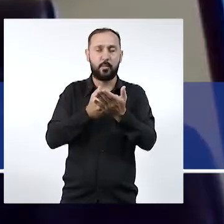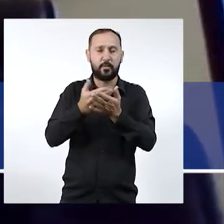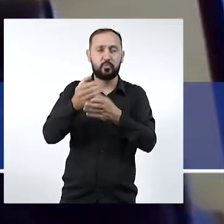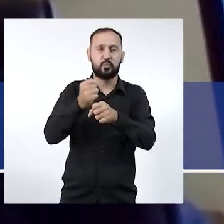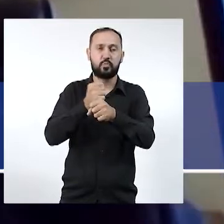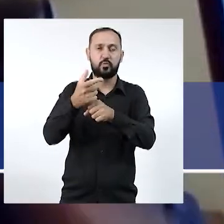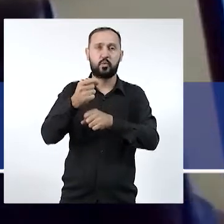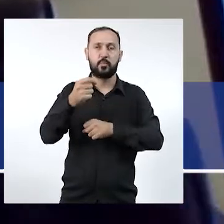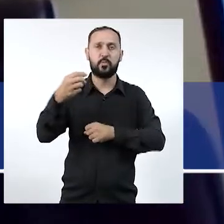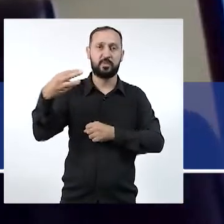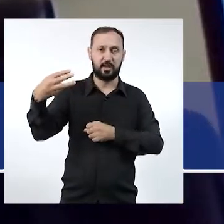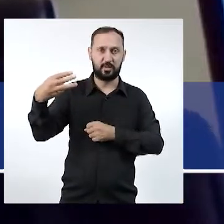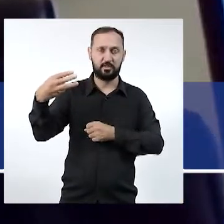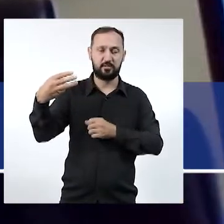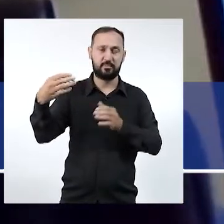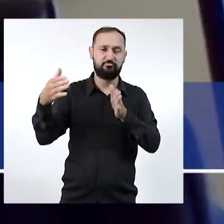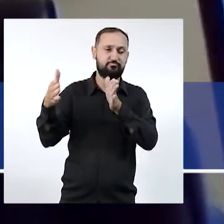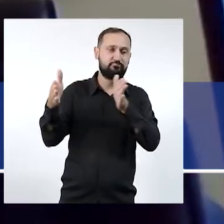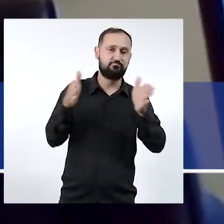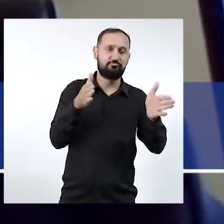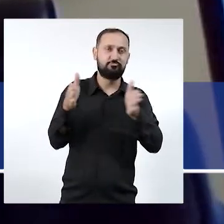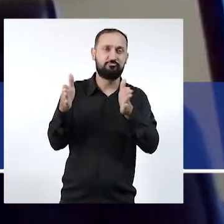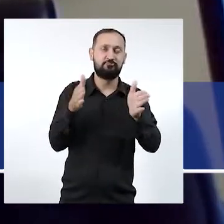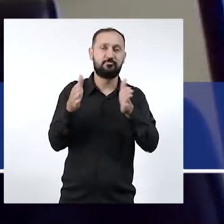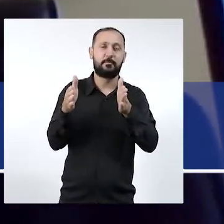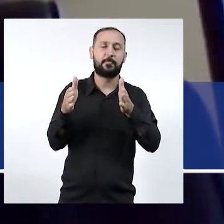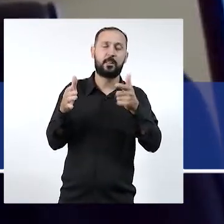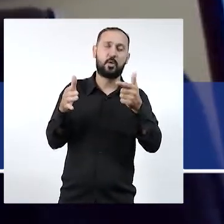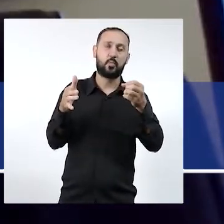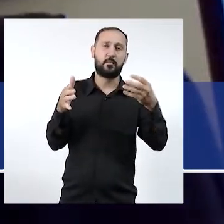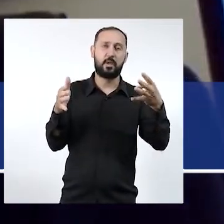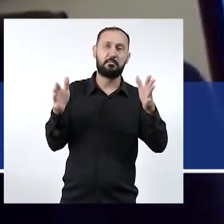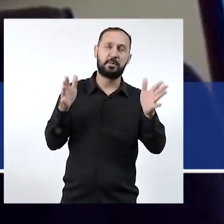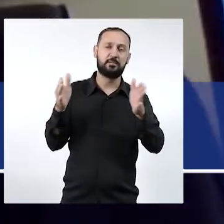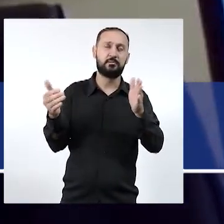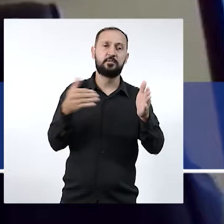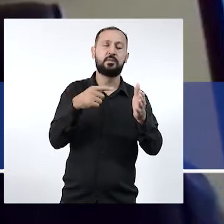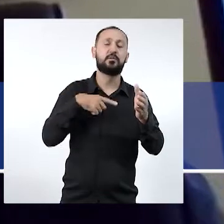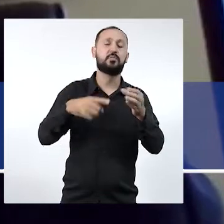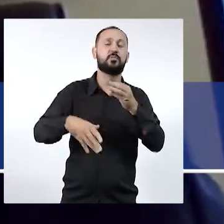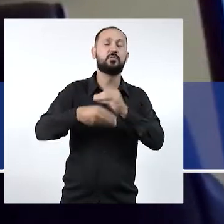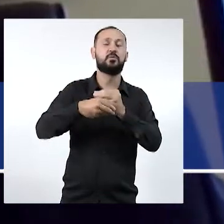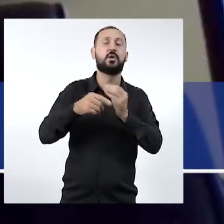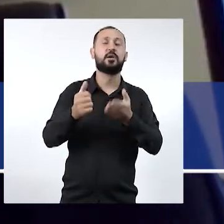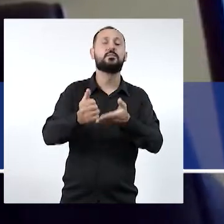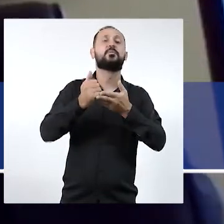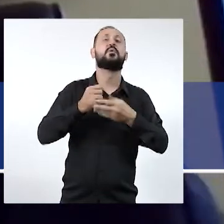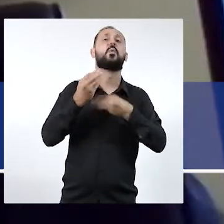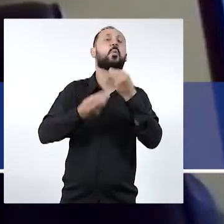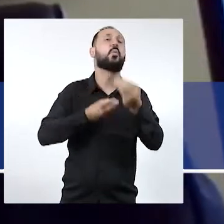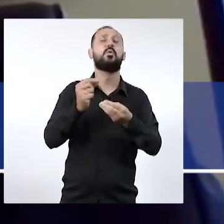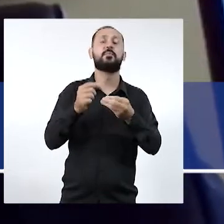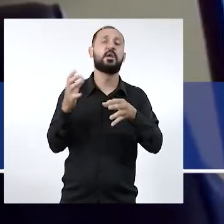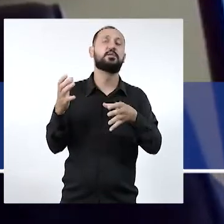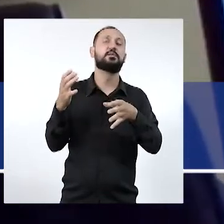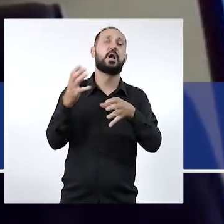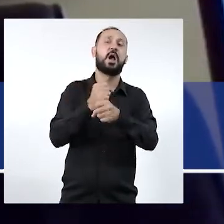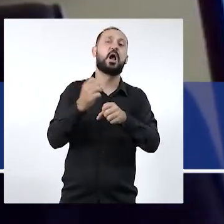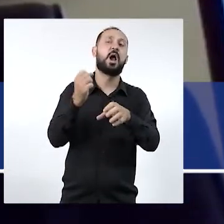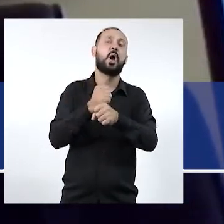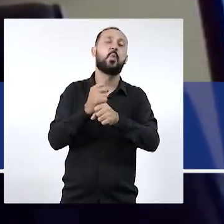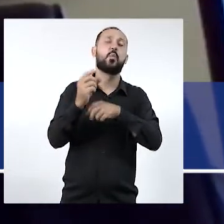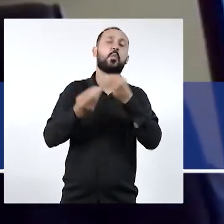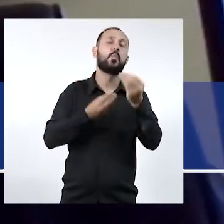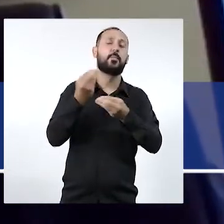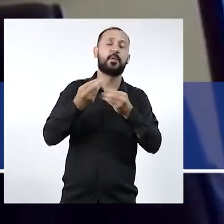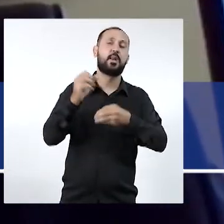de 2003 para cá, a partir de 2004, ele não recebe, quando ele aposenta, a integralidade. Como que é feito